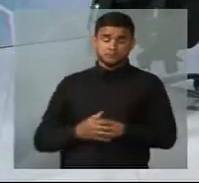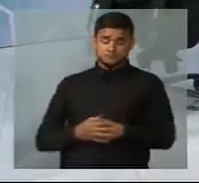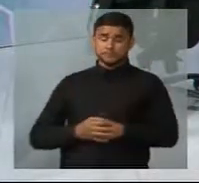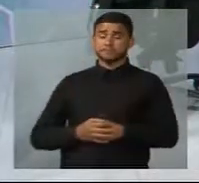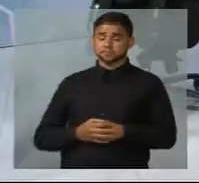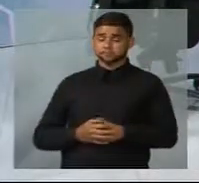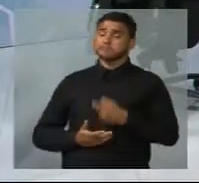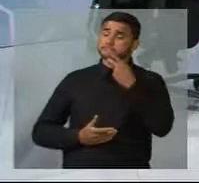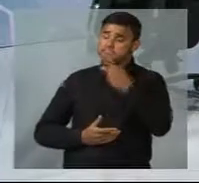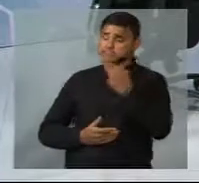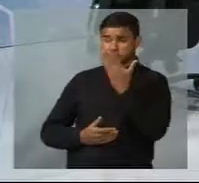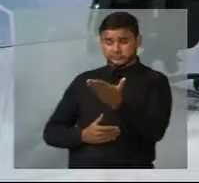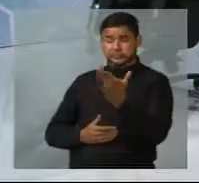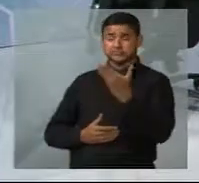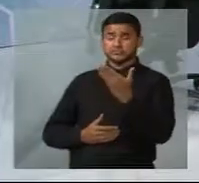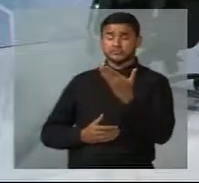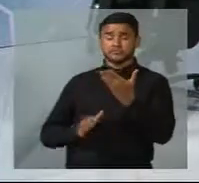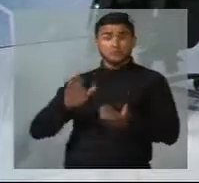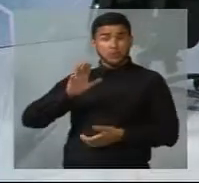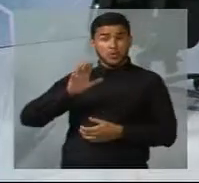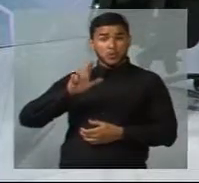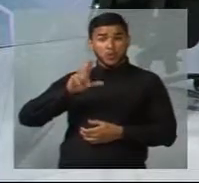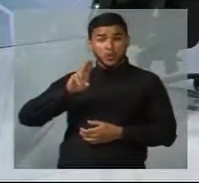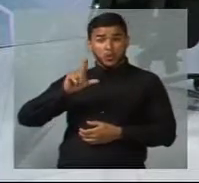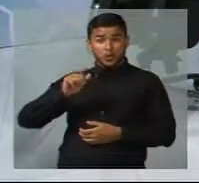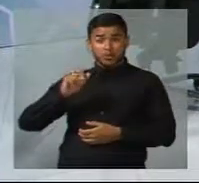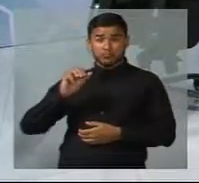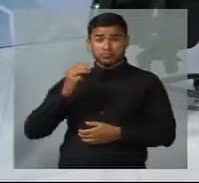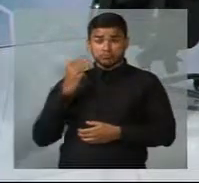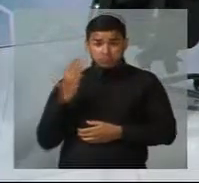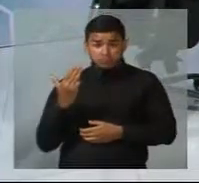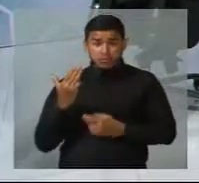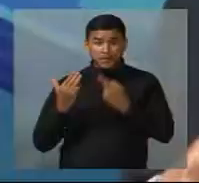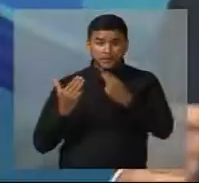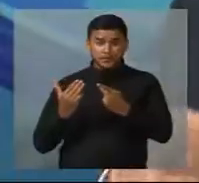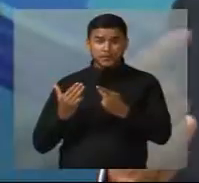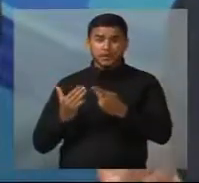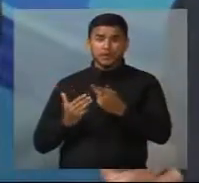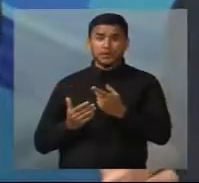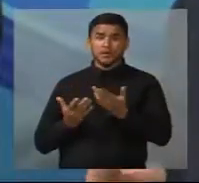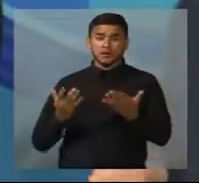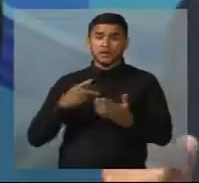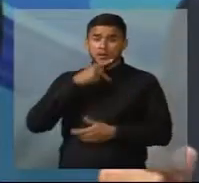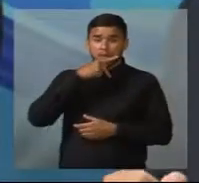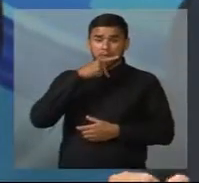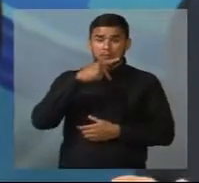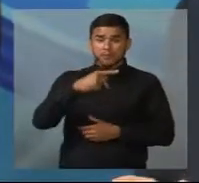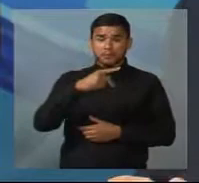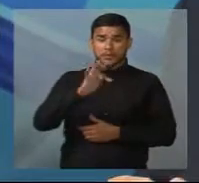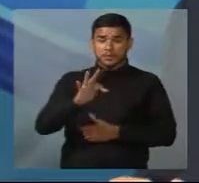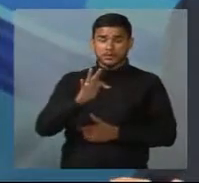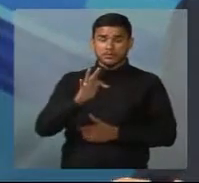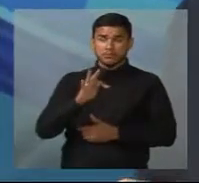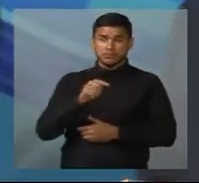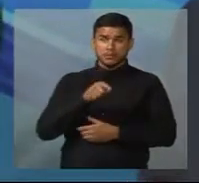na hipótese de não ser candidato, se não vai influenciar o nome que o PT lançará como